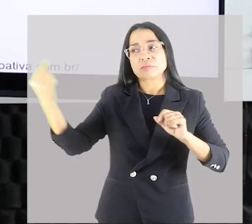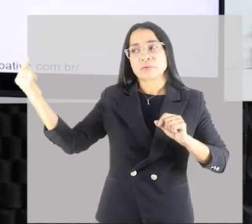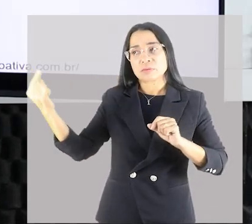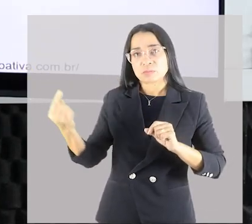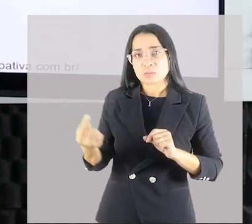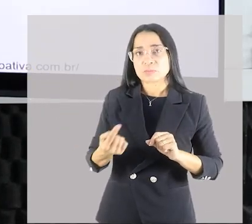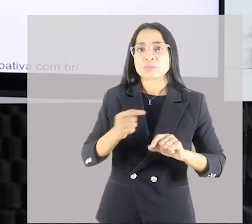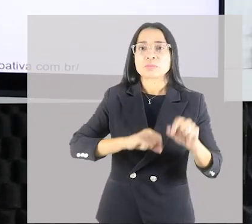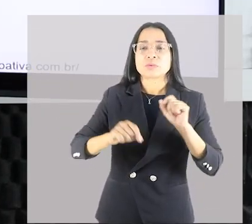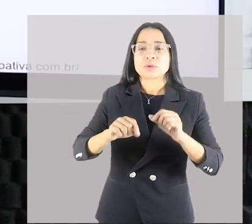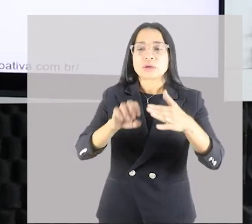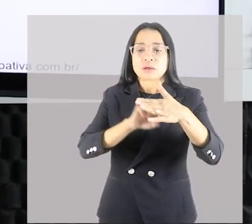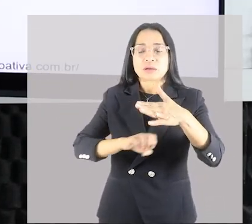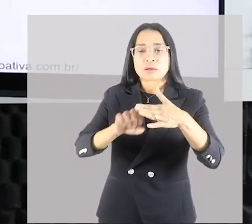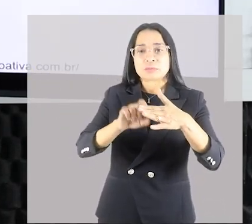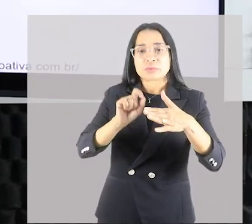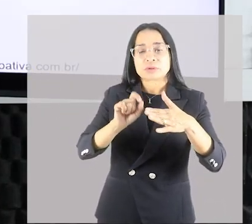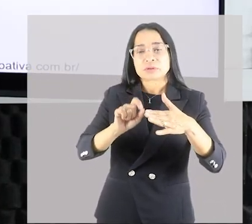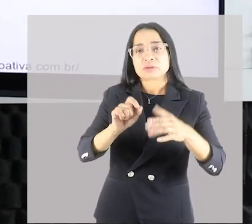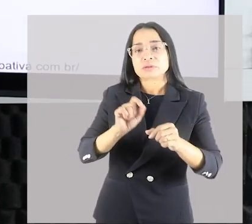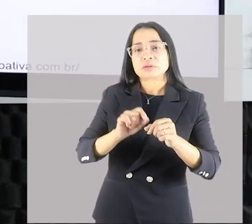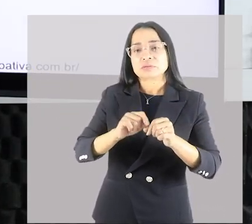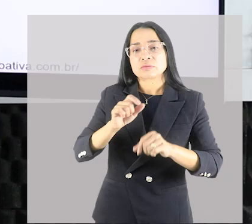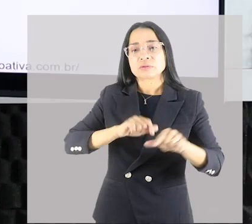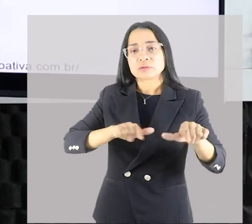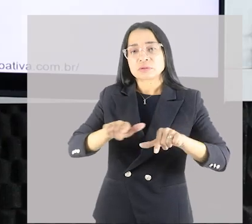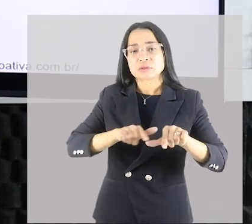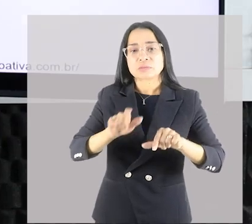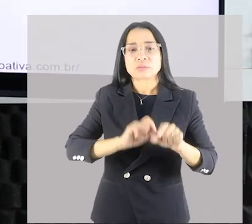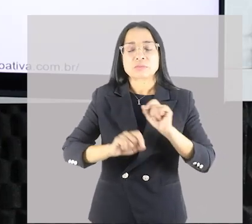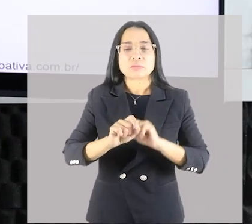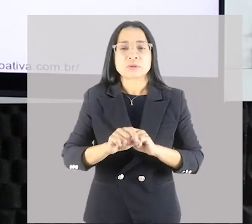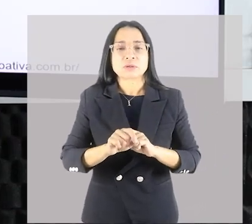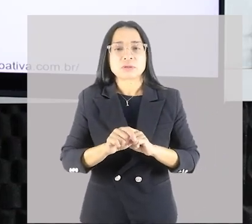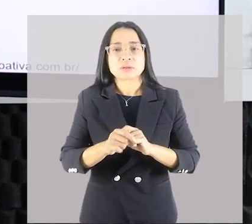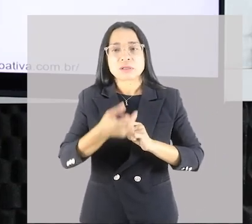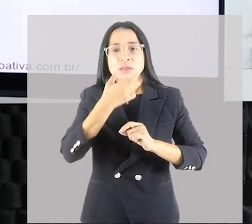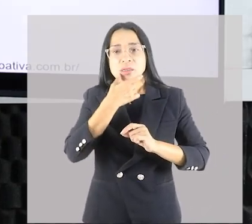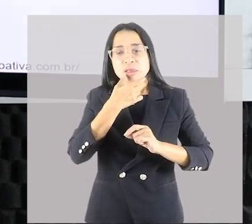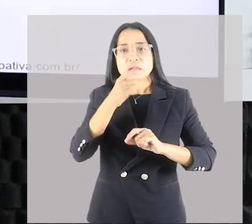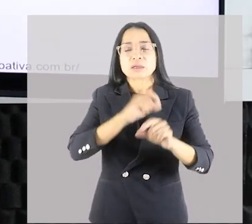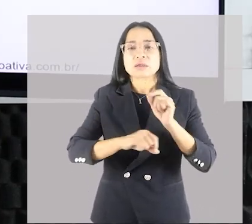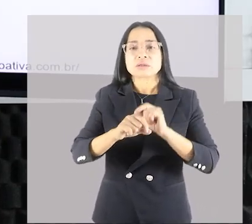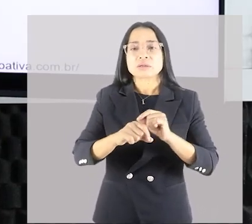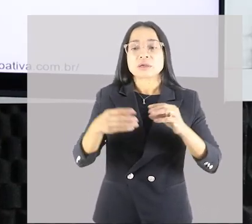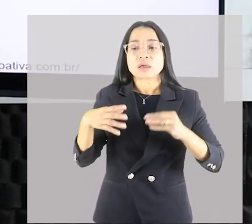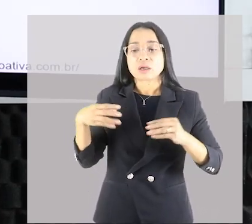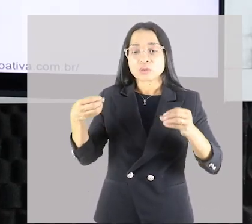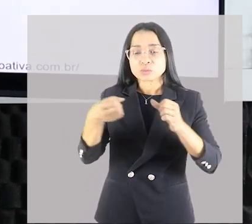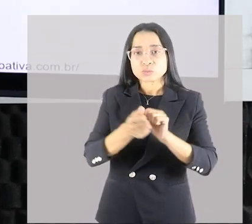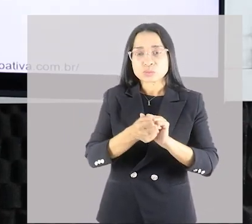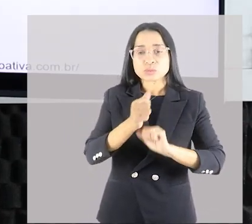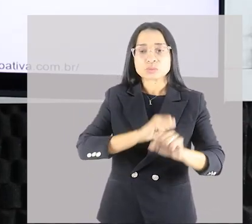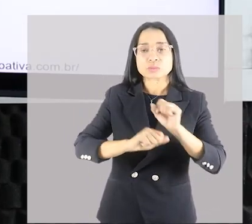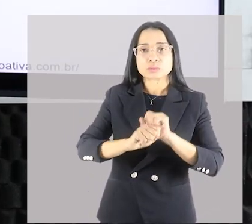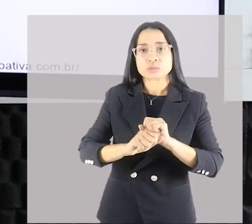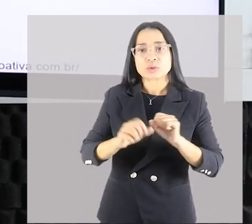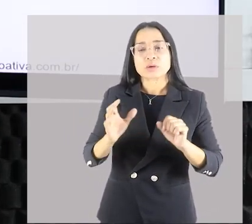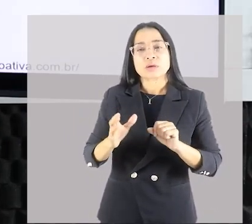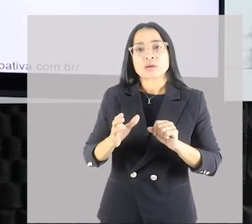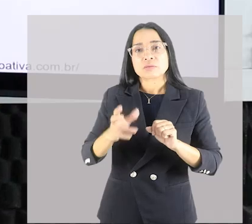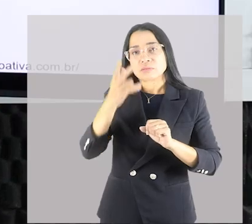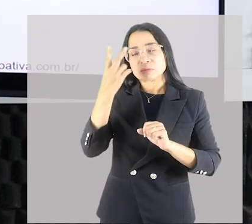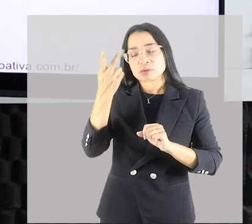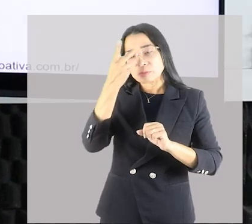fora. Então, a empresa que veio fazer esse trabalho era uma empresa inglesa. E aí, junto com ela, vinha